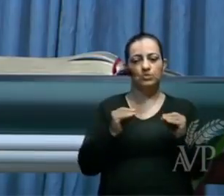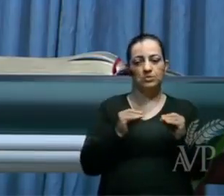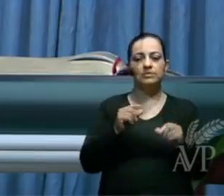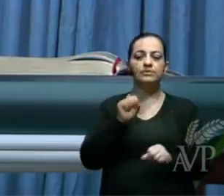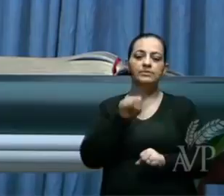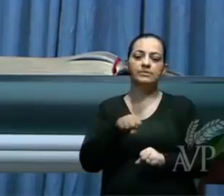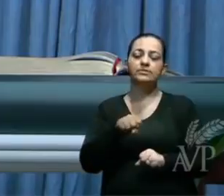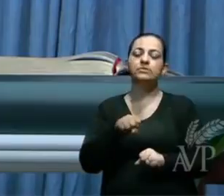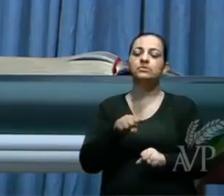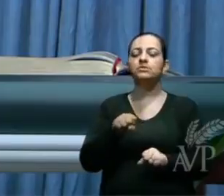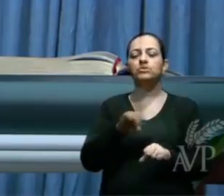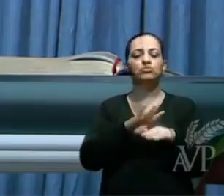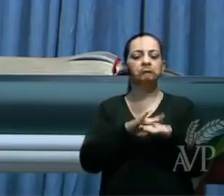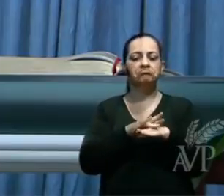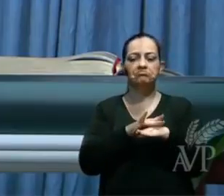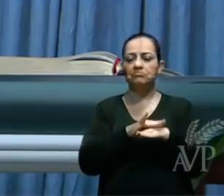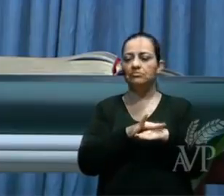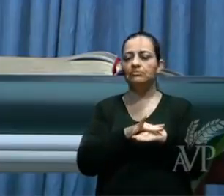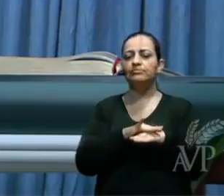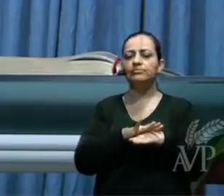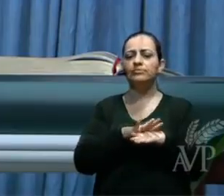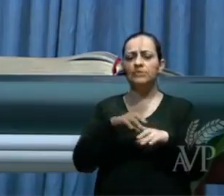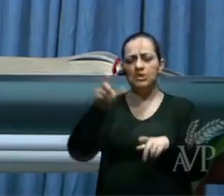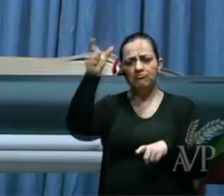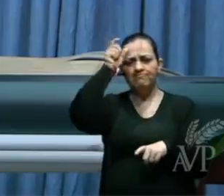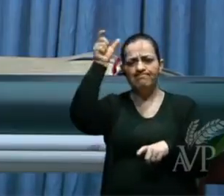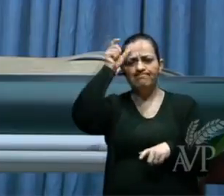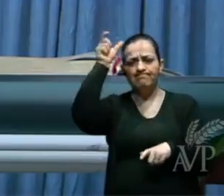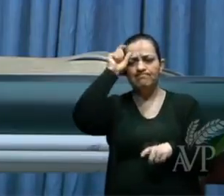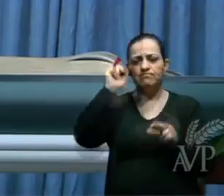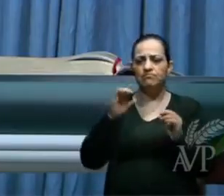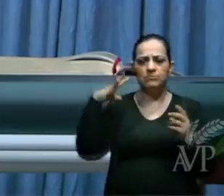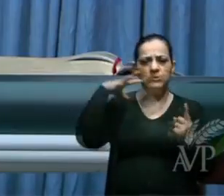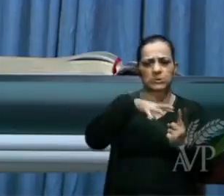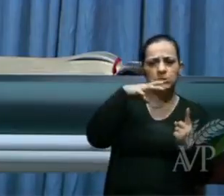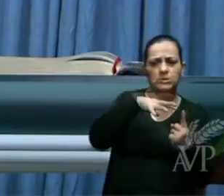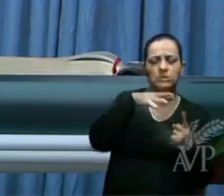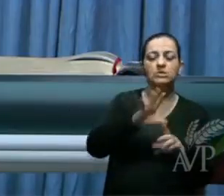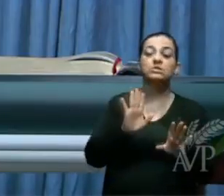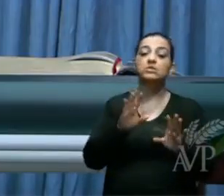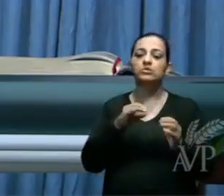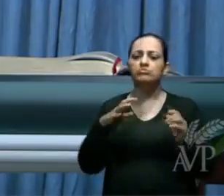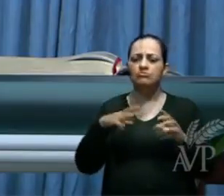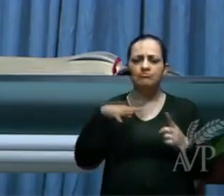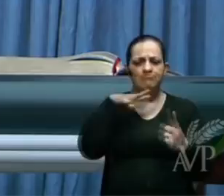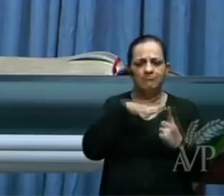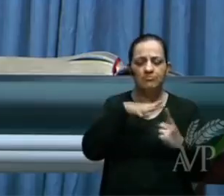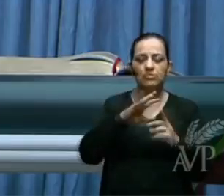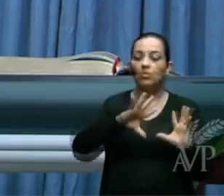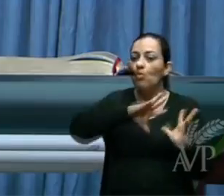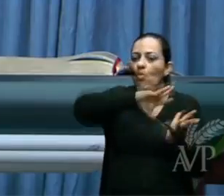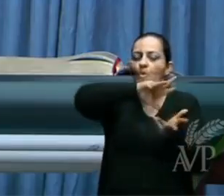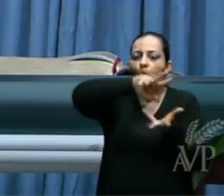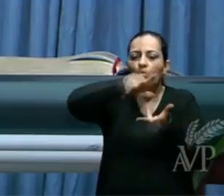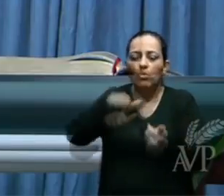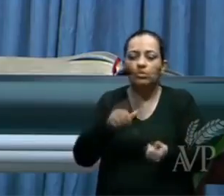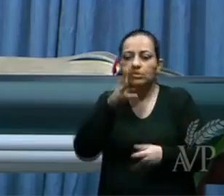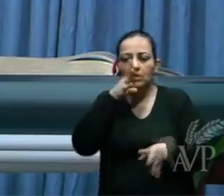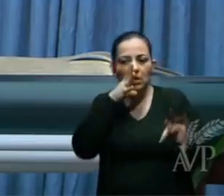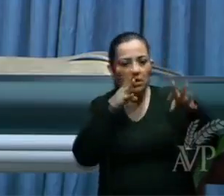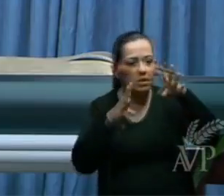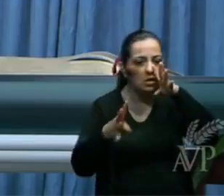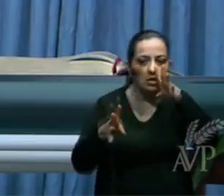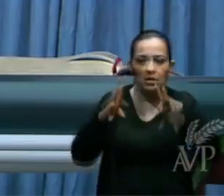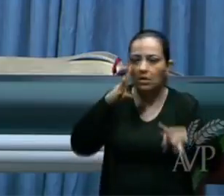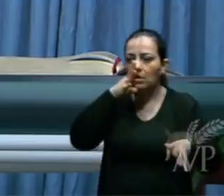e doenças era de monção demônios e isso chocou o mundo religioso